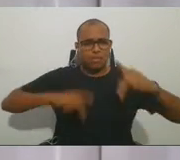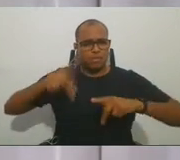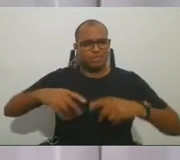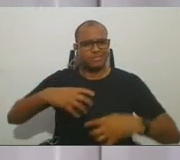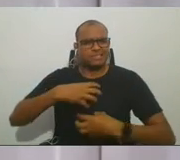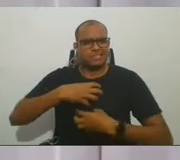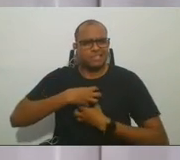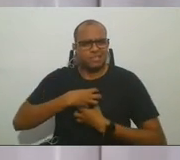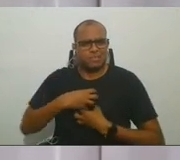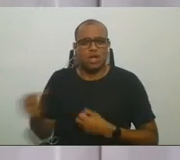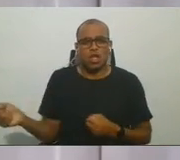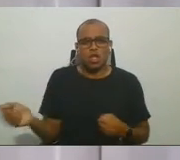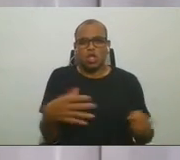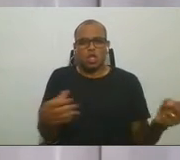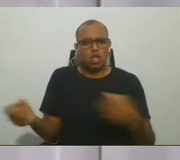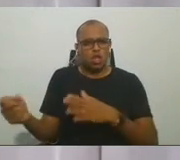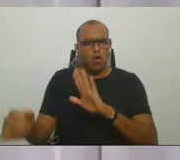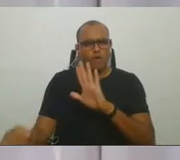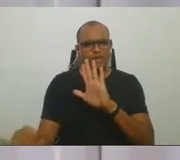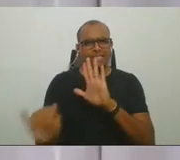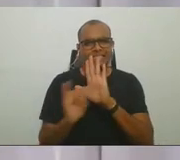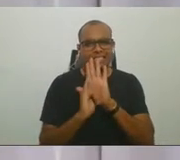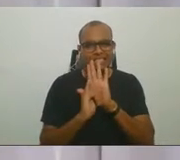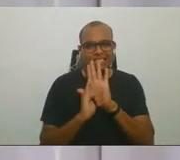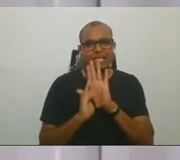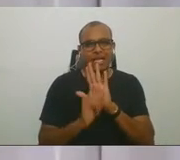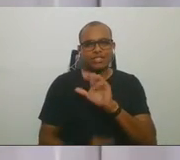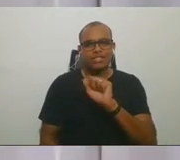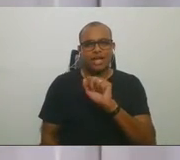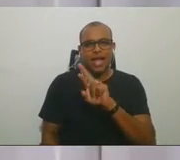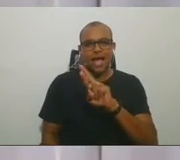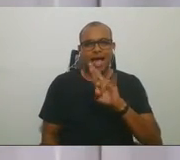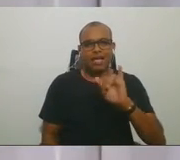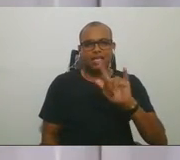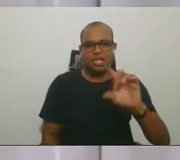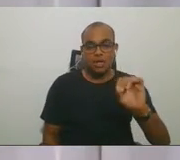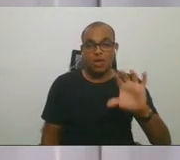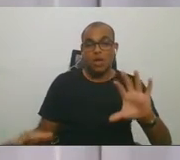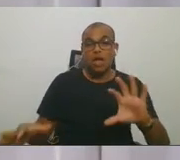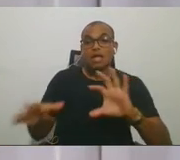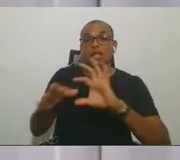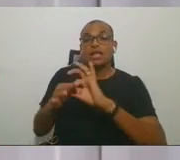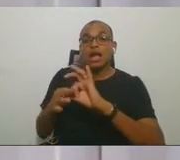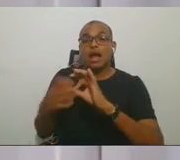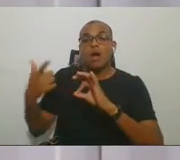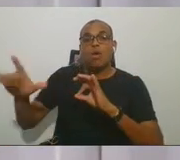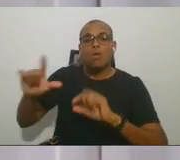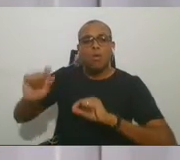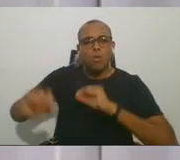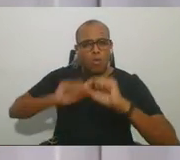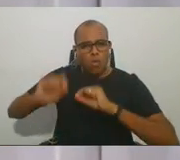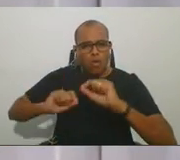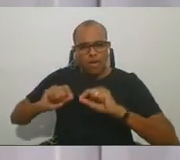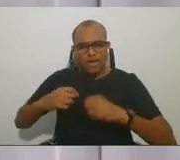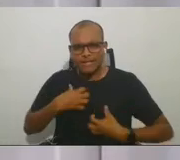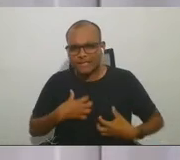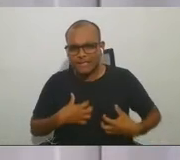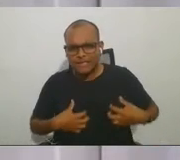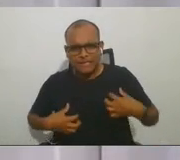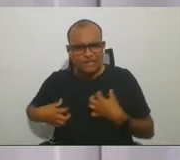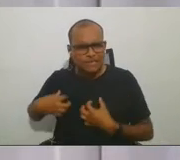da nova identidade de arribo está ligado a outro, que é da inquietação,